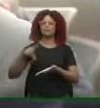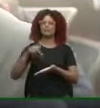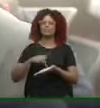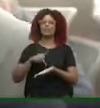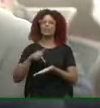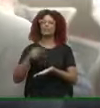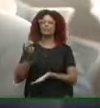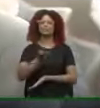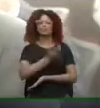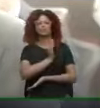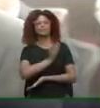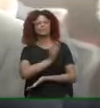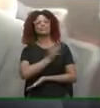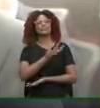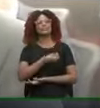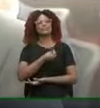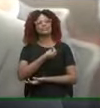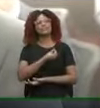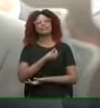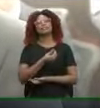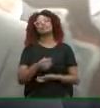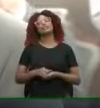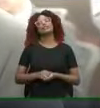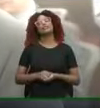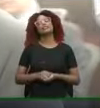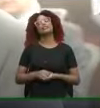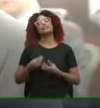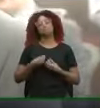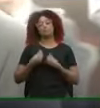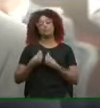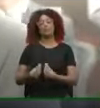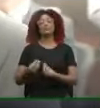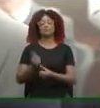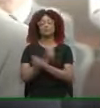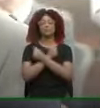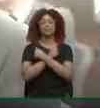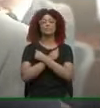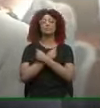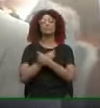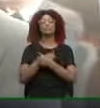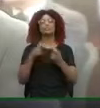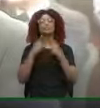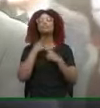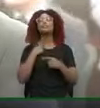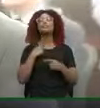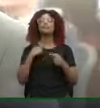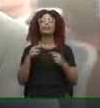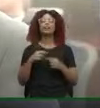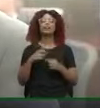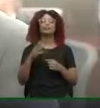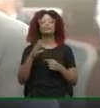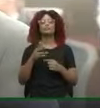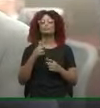com o coração, e aqui é um reconhecimento da bancada do MDB, te deixar um abraço, desejar sucesso na tua caminhada, na certeza que